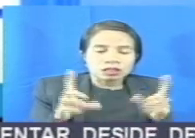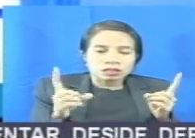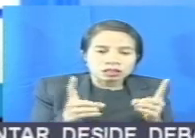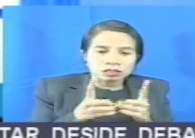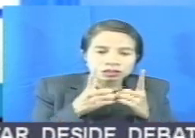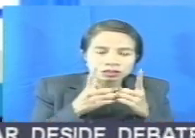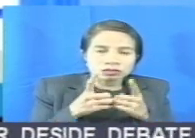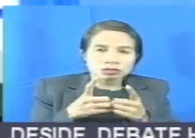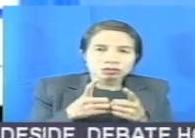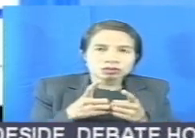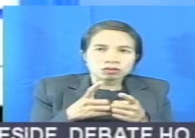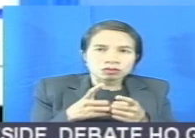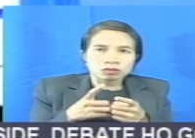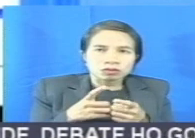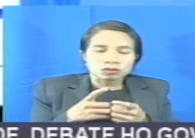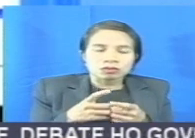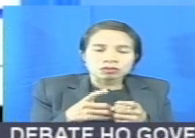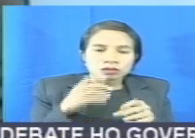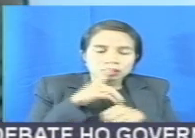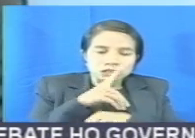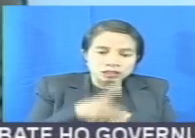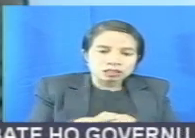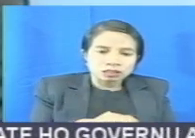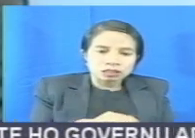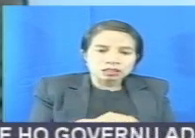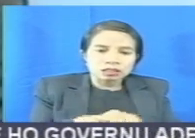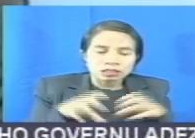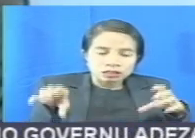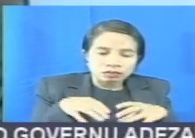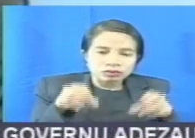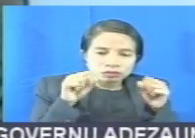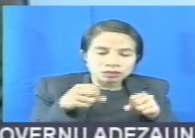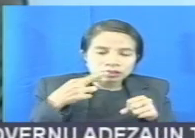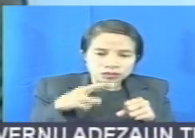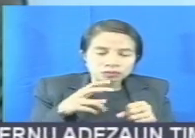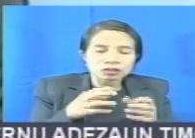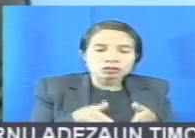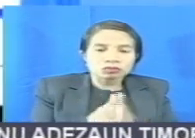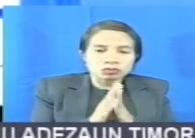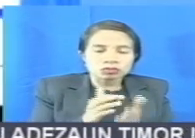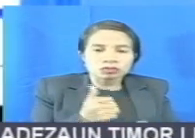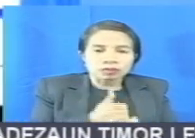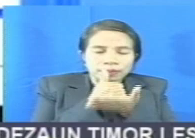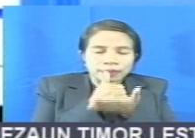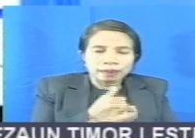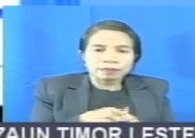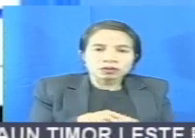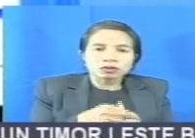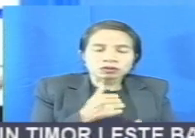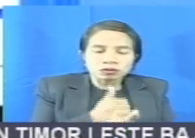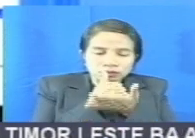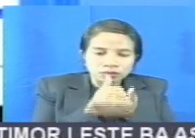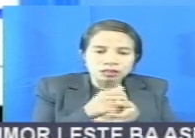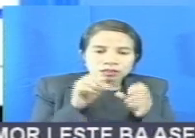acontece um monte de calamidade, Roma, desastre natural, não é bem, não tem capacidade para responder, não tem apoio. Ne declara maka apoio nacional beleba o